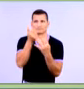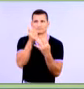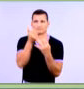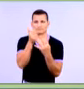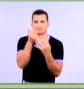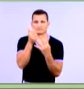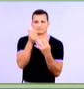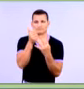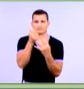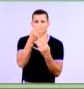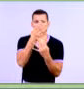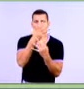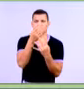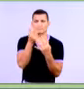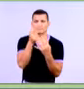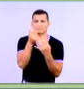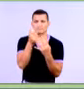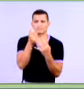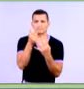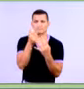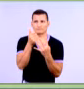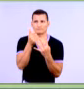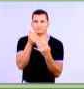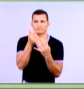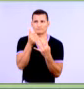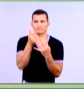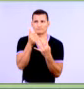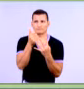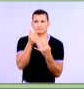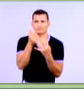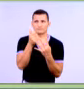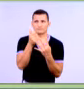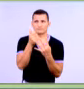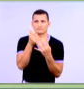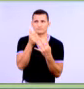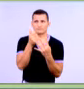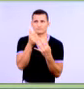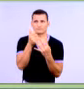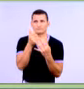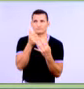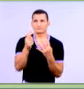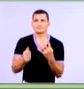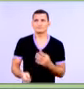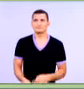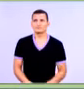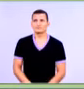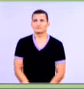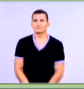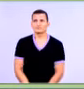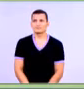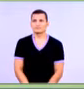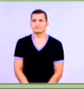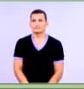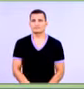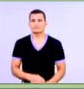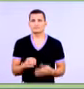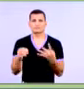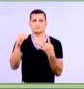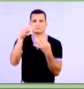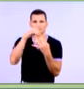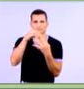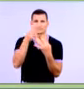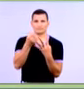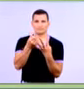entre o 4 e o 11, tá vendo que eu tenho que deslocar? Desloco o 18, desloco o 11 para o 6 entrar aqui,